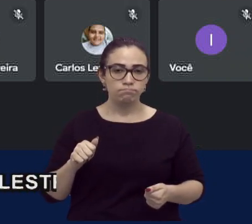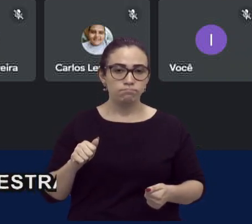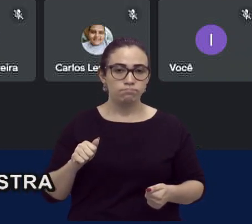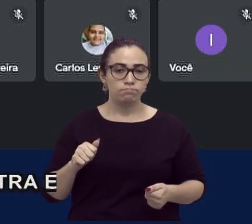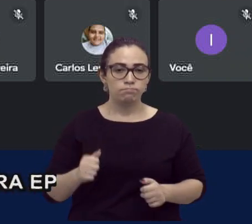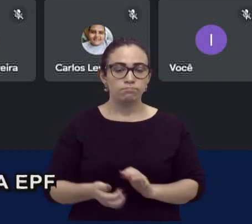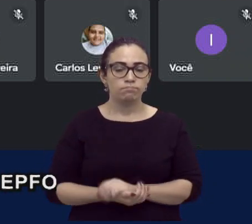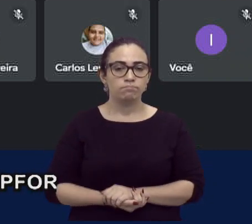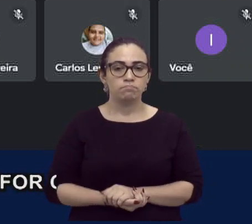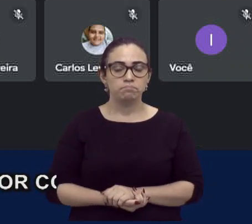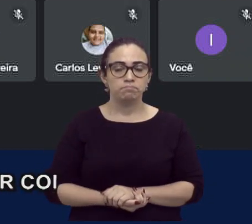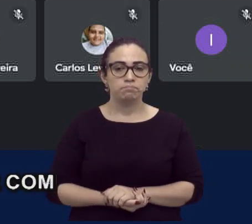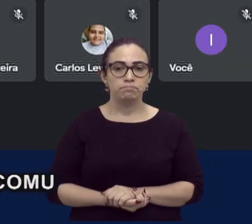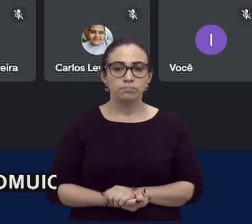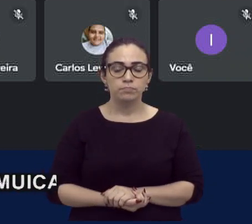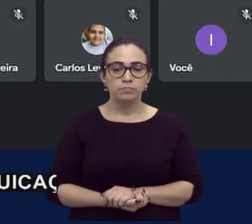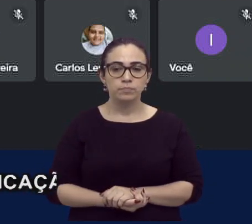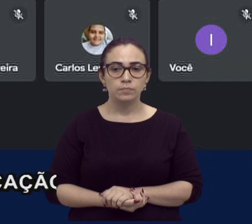Por exemplo,